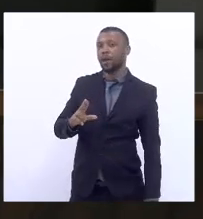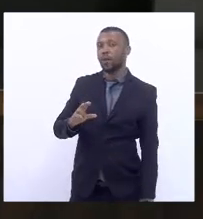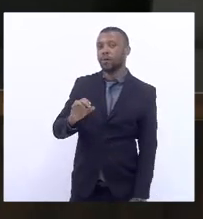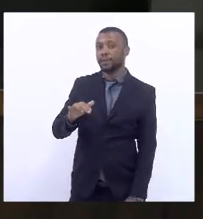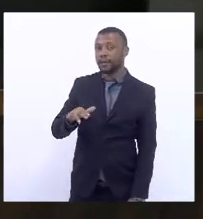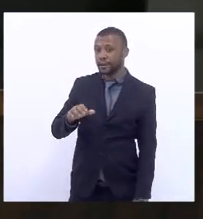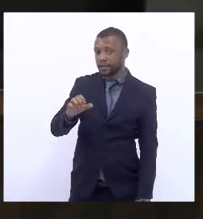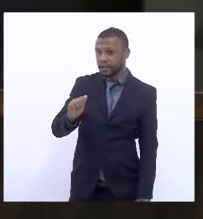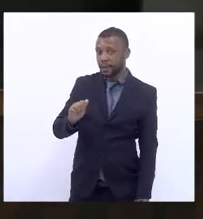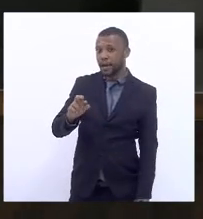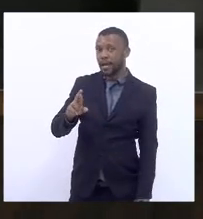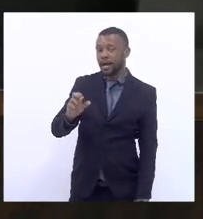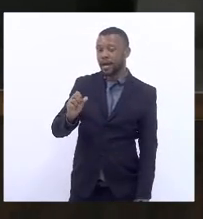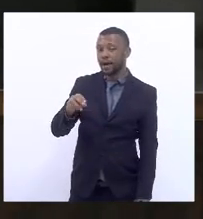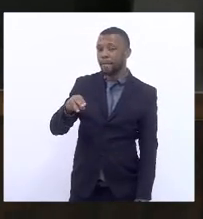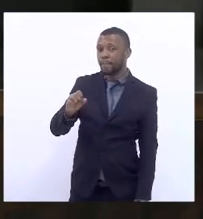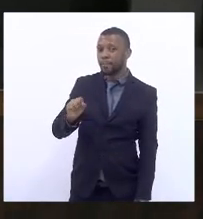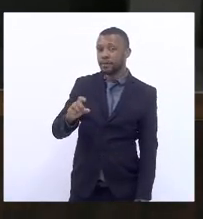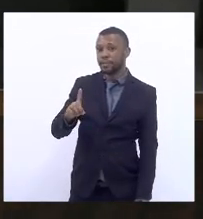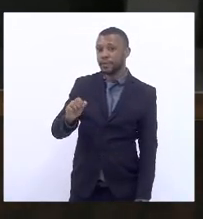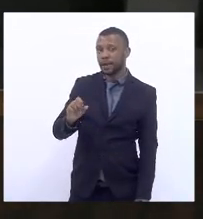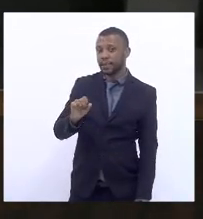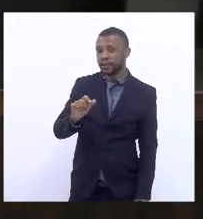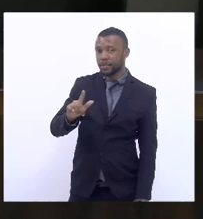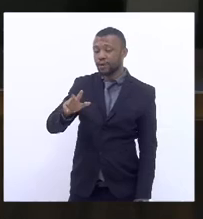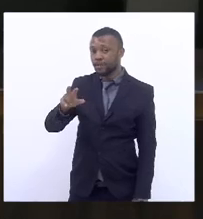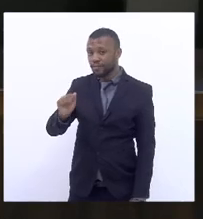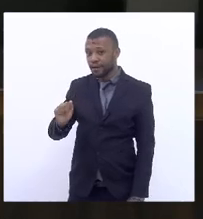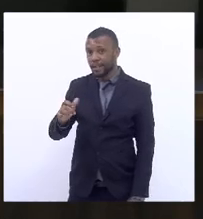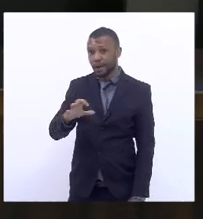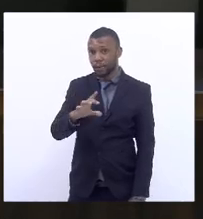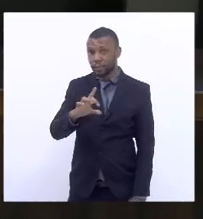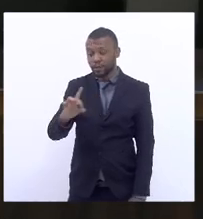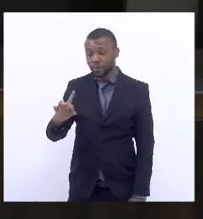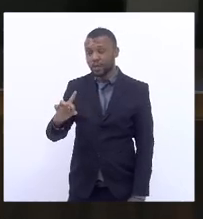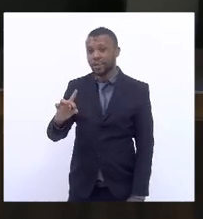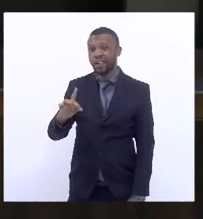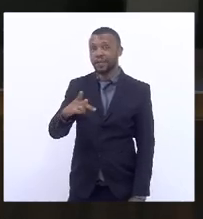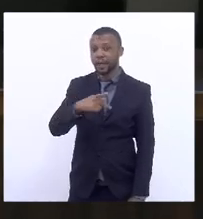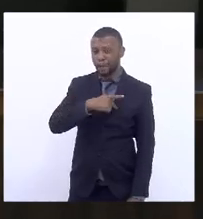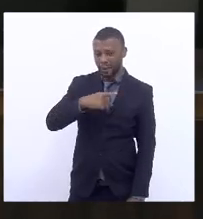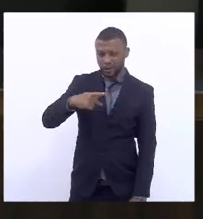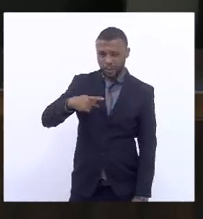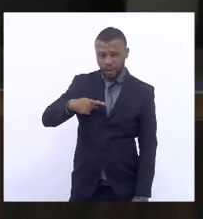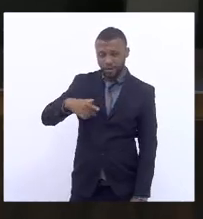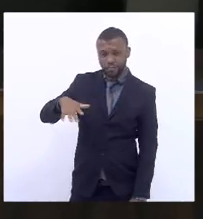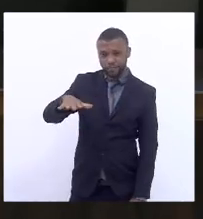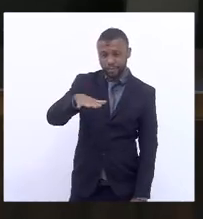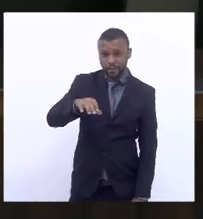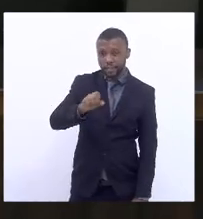Silva, coordenadora estadual de pastoral da paróquia São Sebastião Parada de Lucas,